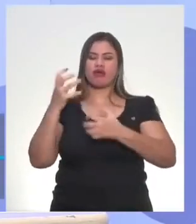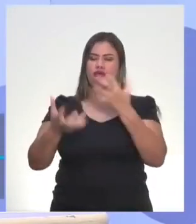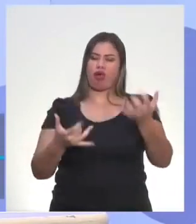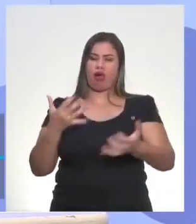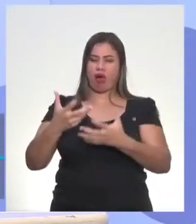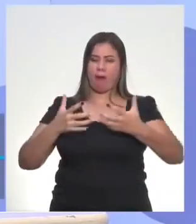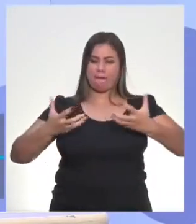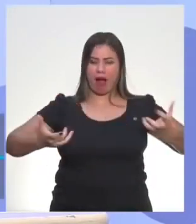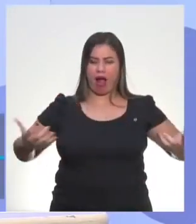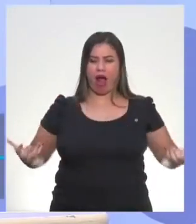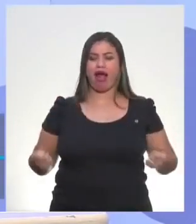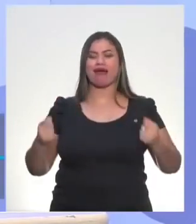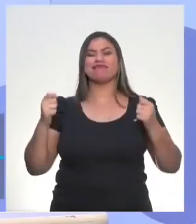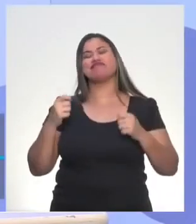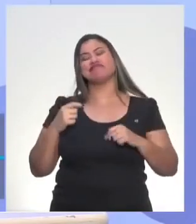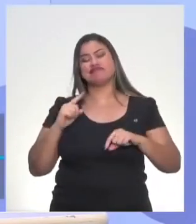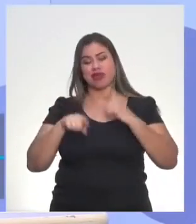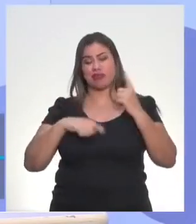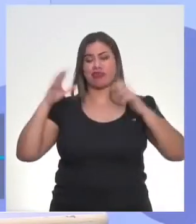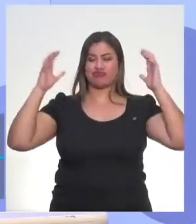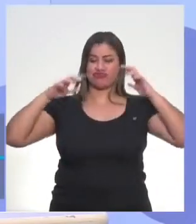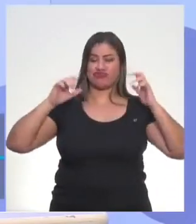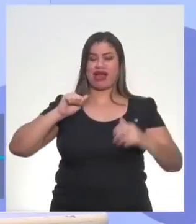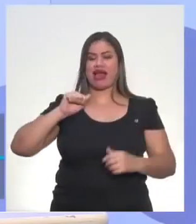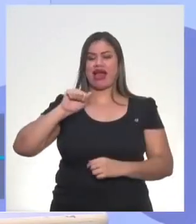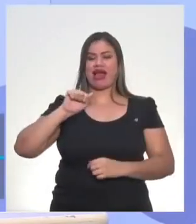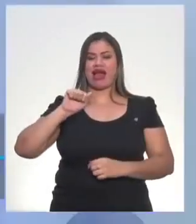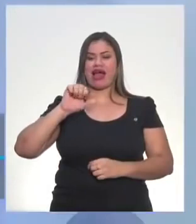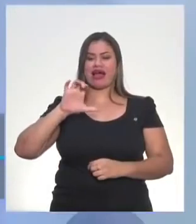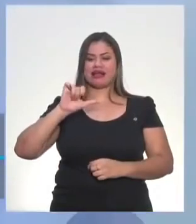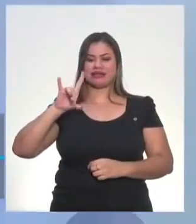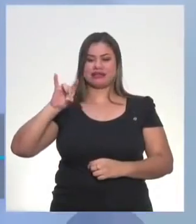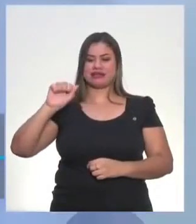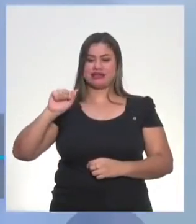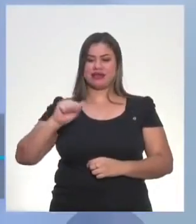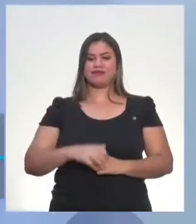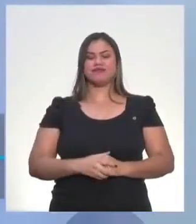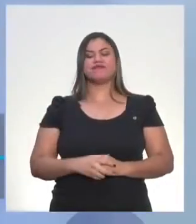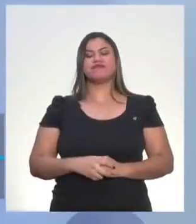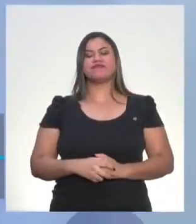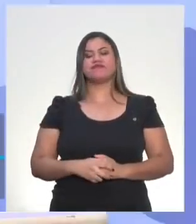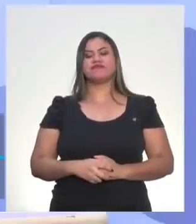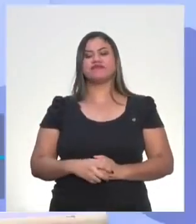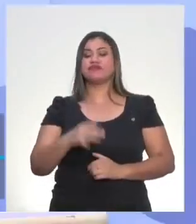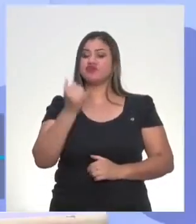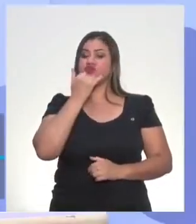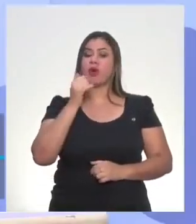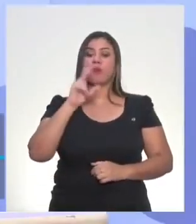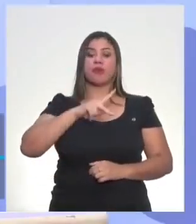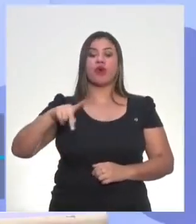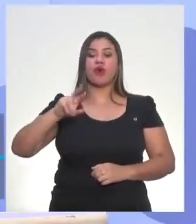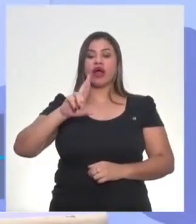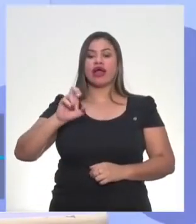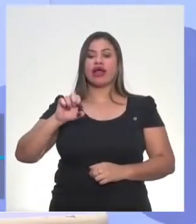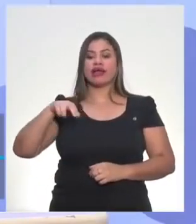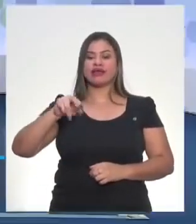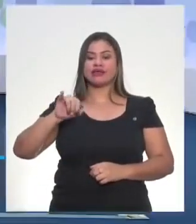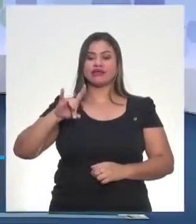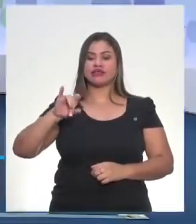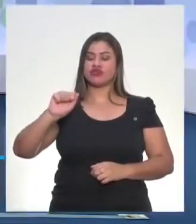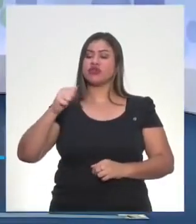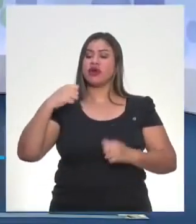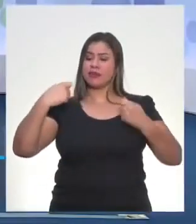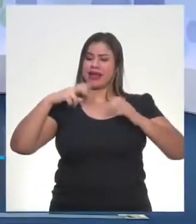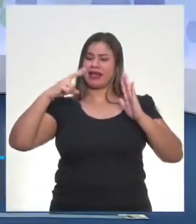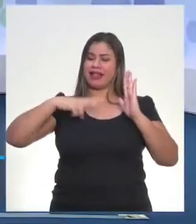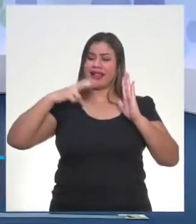né, geram chuva ácida. Sim, queimada, tanto que... E o Renildo, ele comentou algo que acho que vale muito a pena